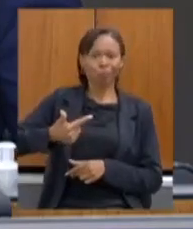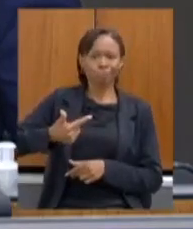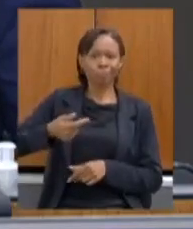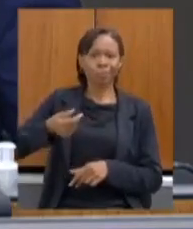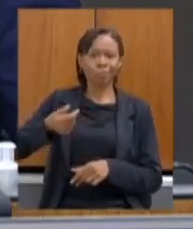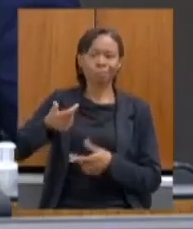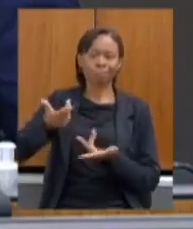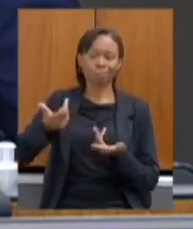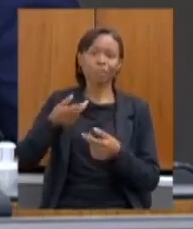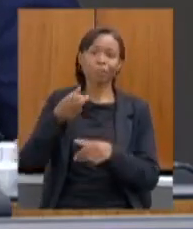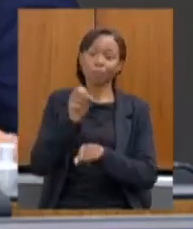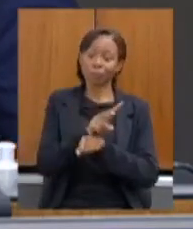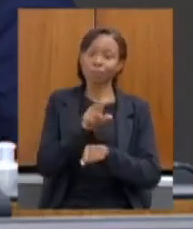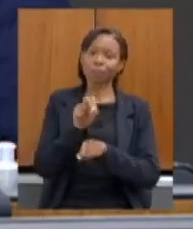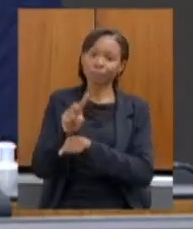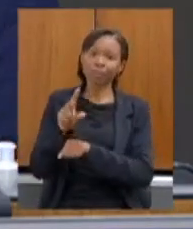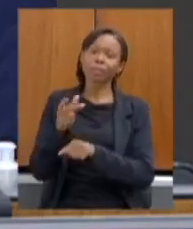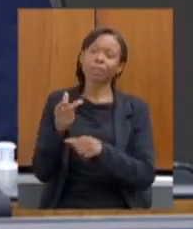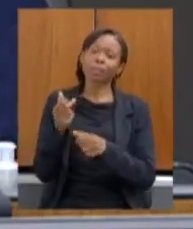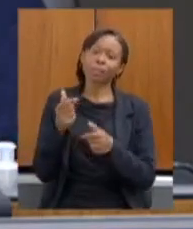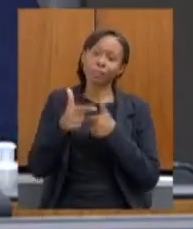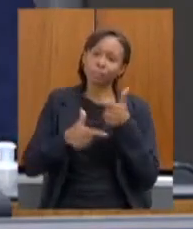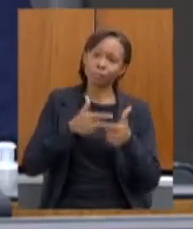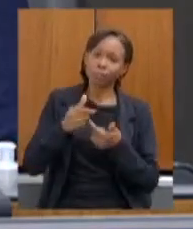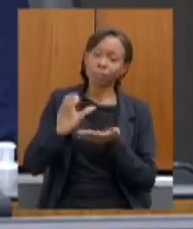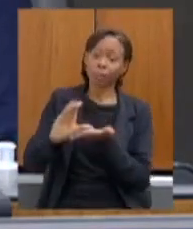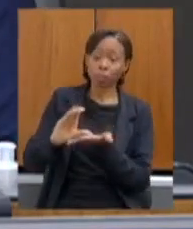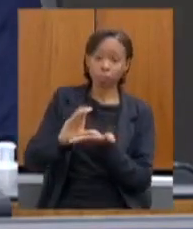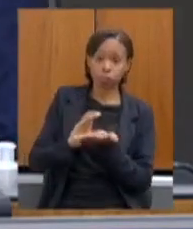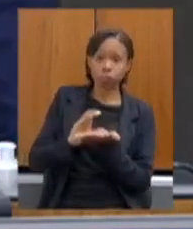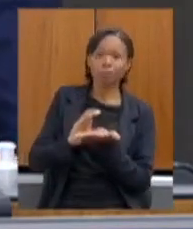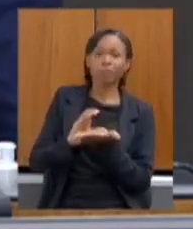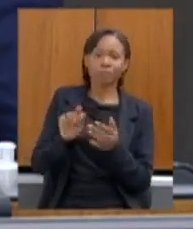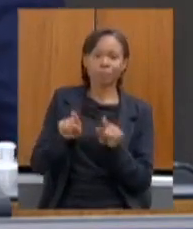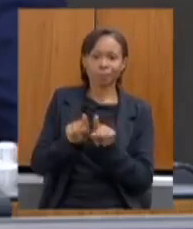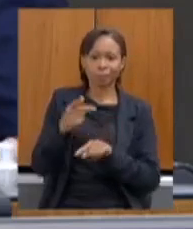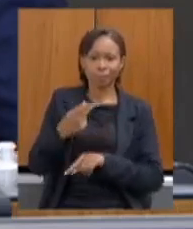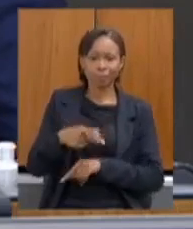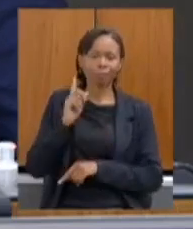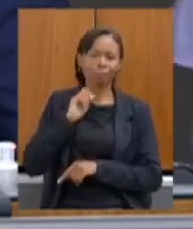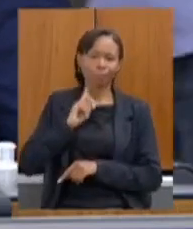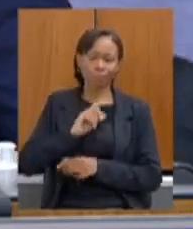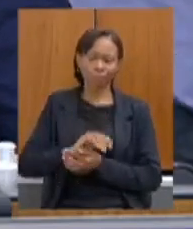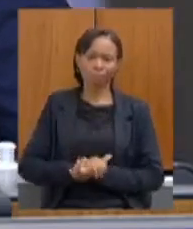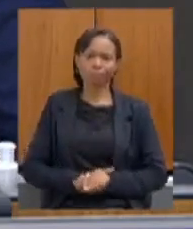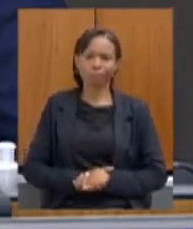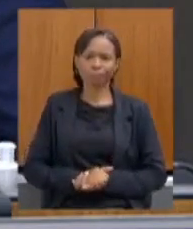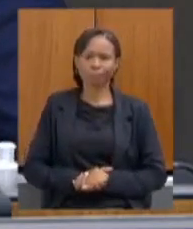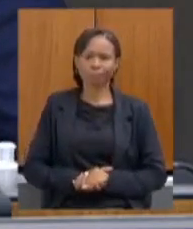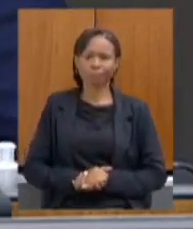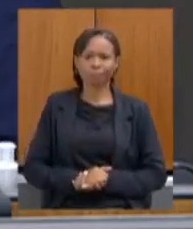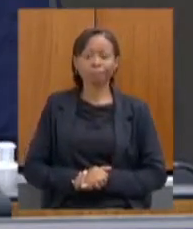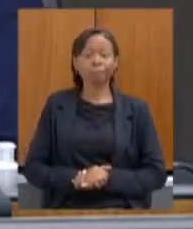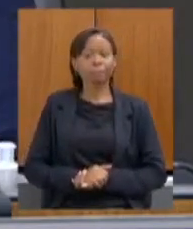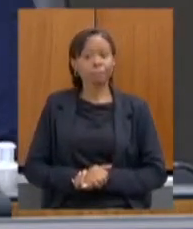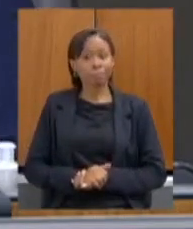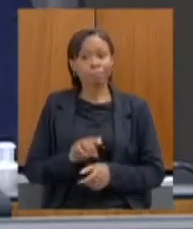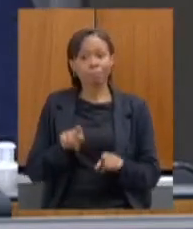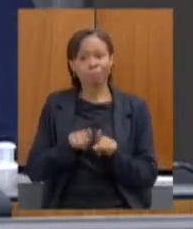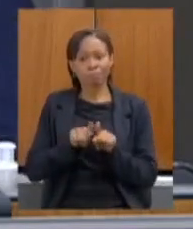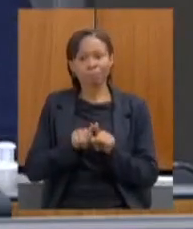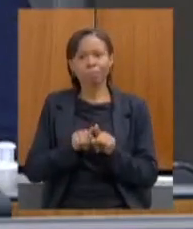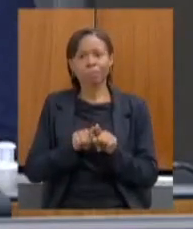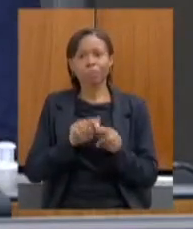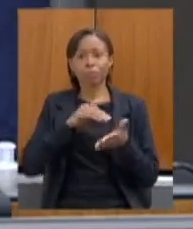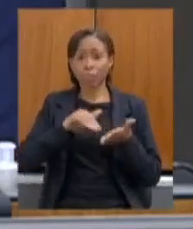e atração de investimentos para o nosso Estado. Por fim, falando um pouco do trabalho da